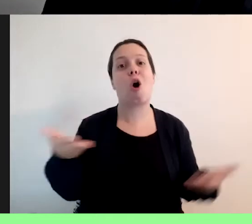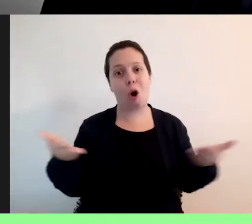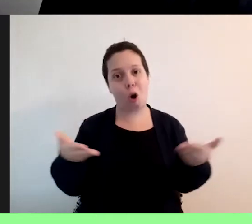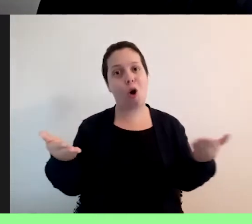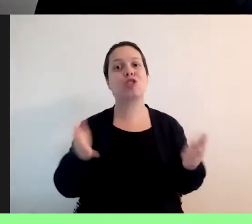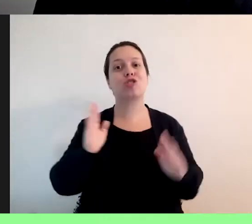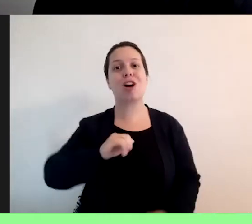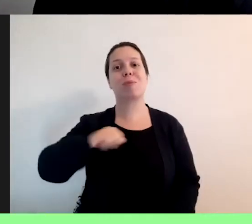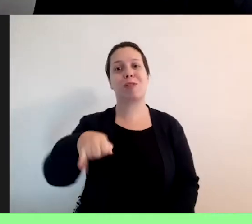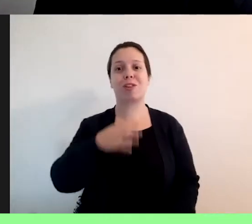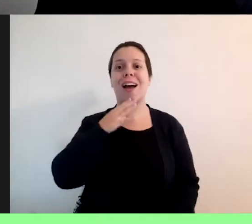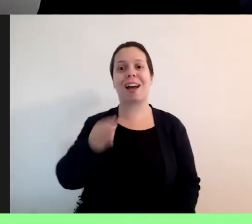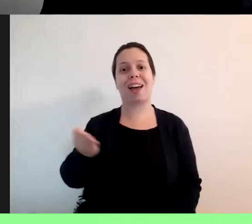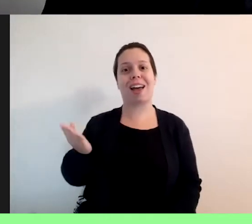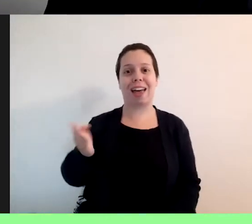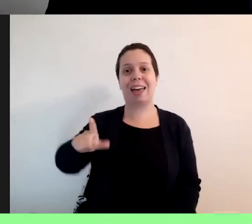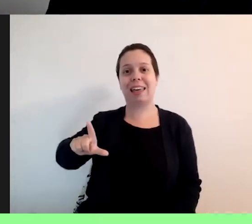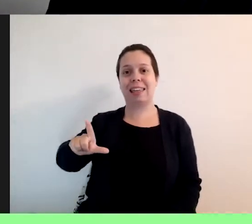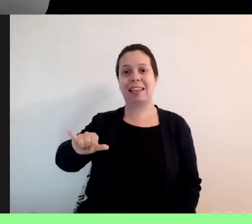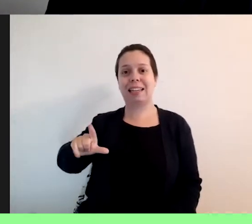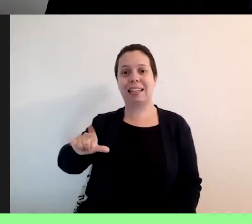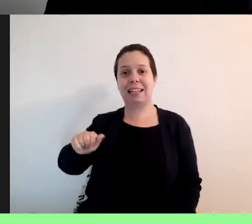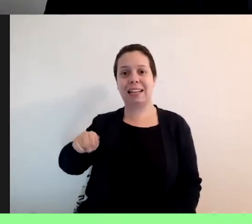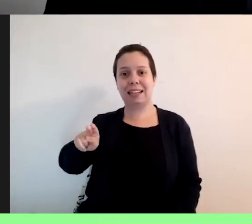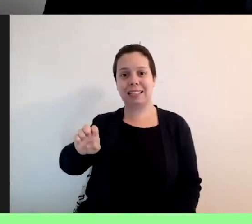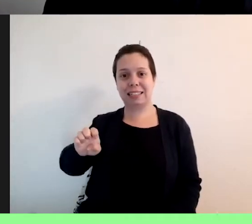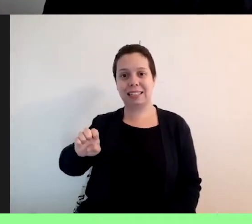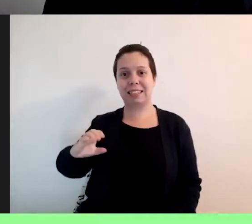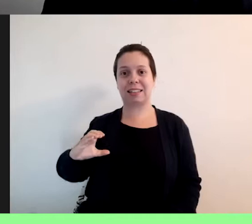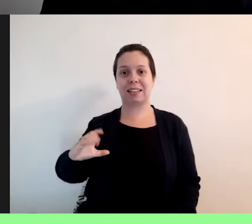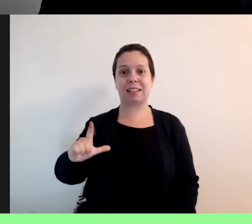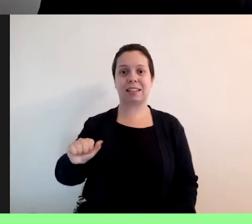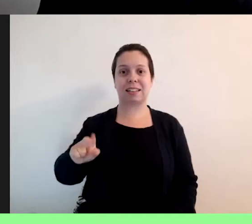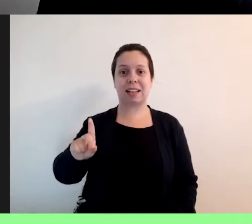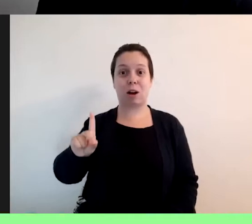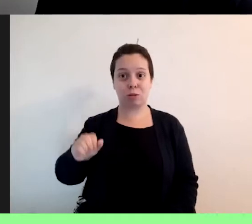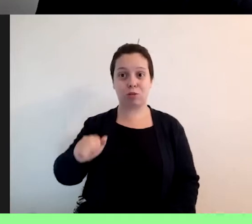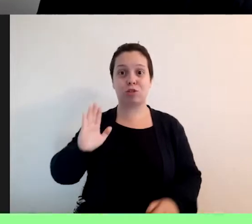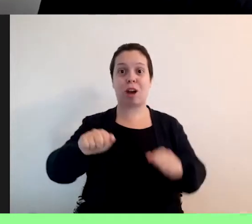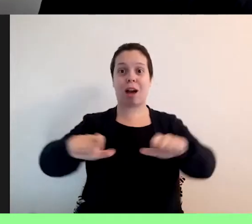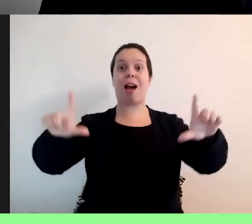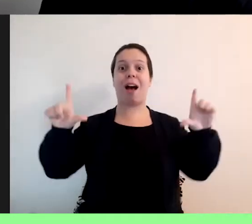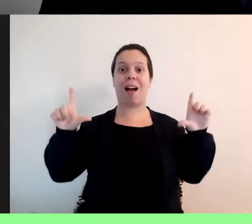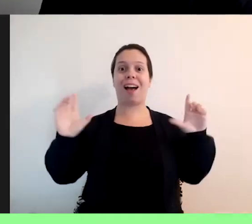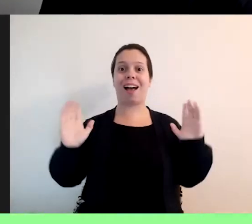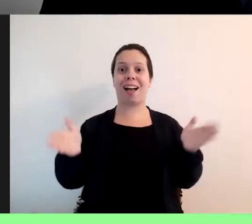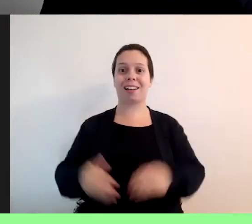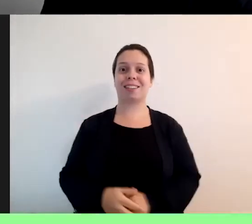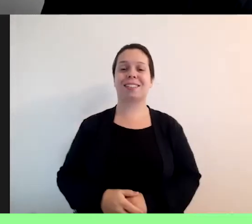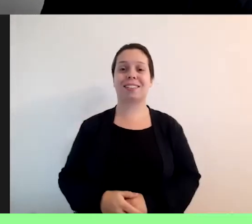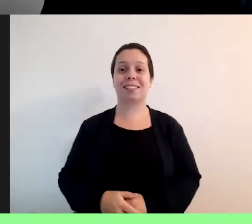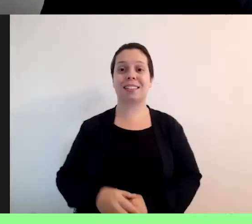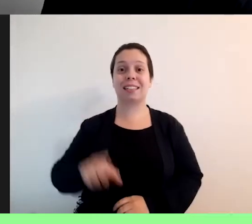a Liliane Cláudia, que está aqui com a gente, já com a câmera aberta. A Liliane Cláudia,